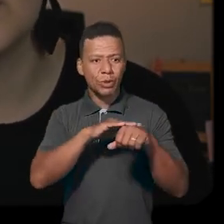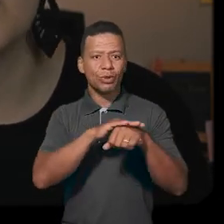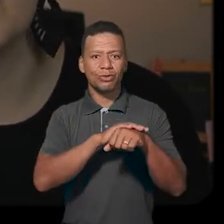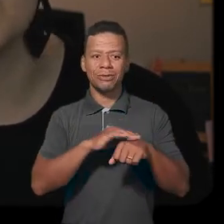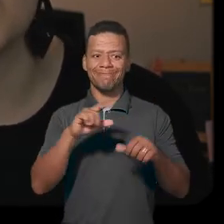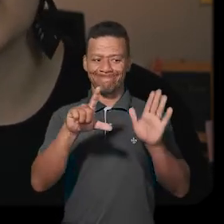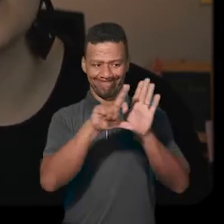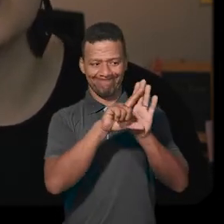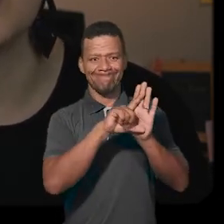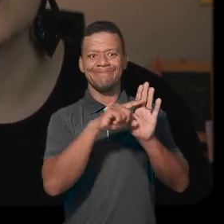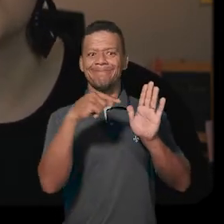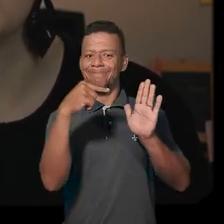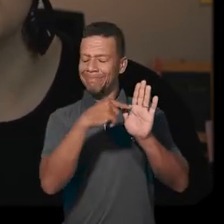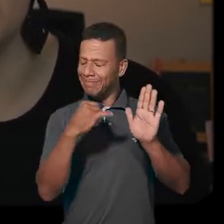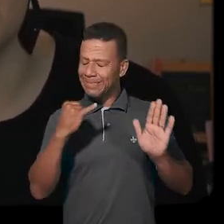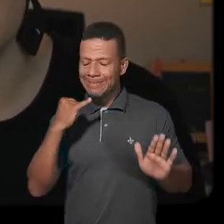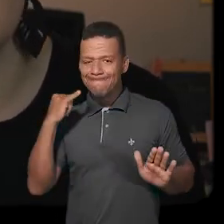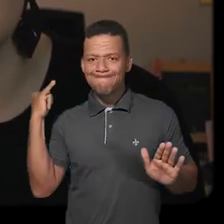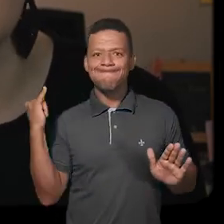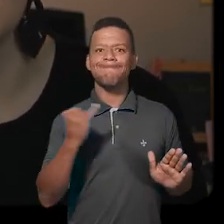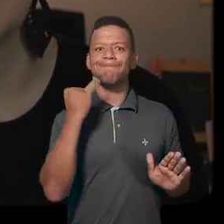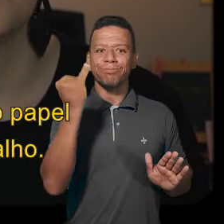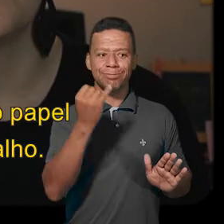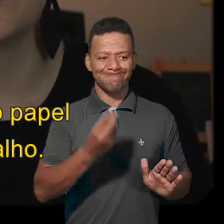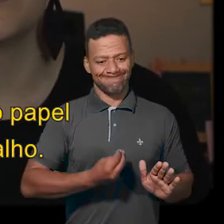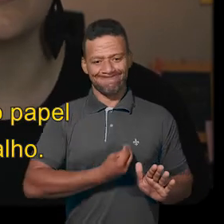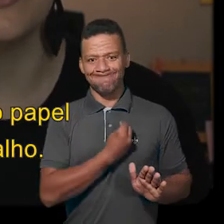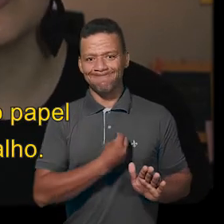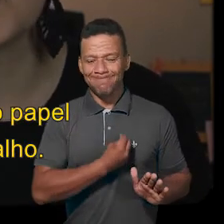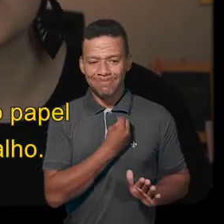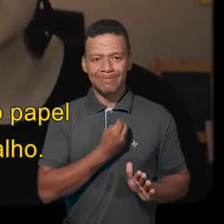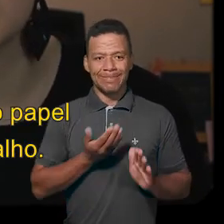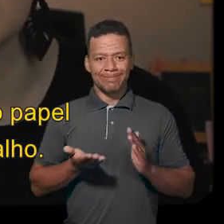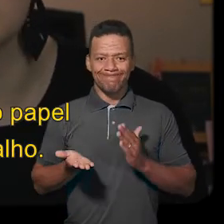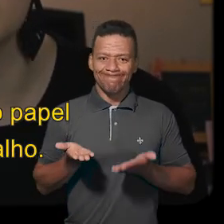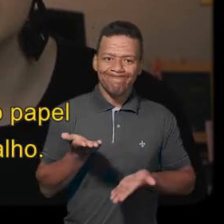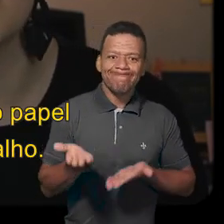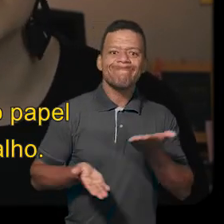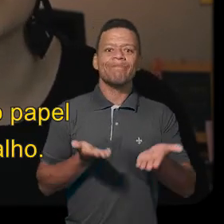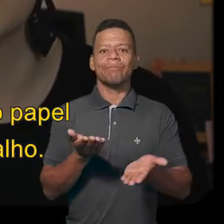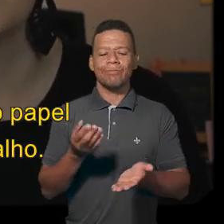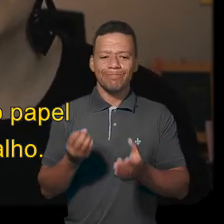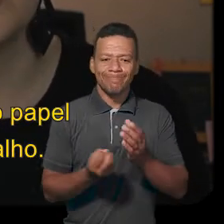foi extremamente importante para a sobrevivência, para garantir os processos